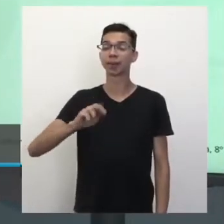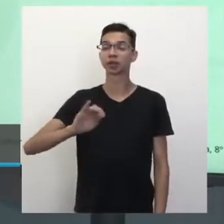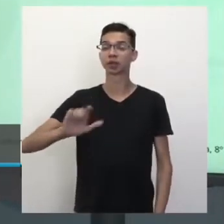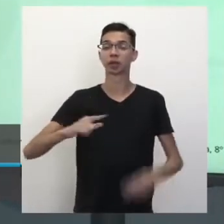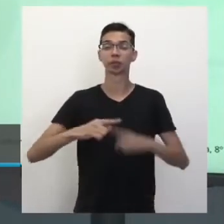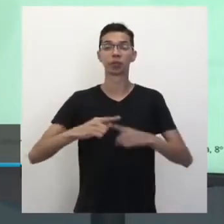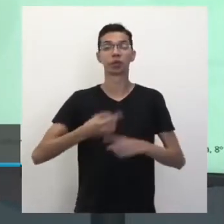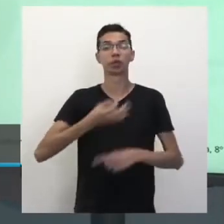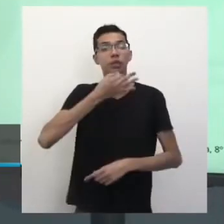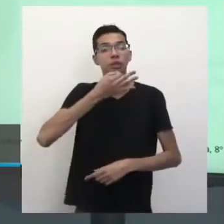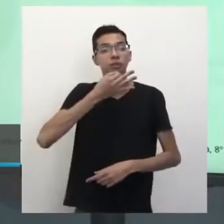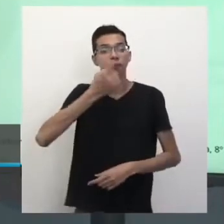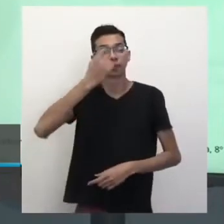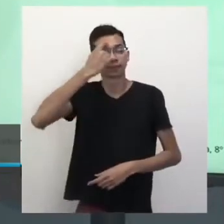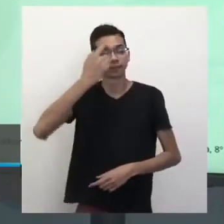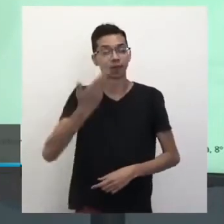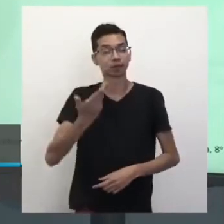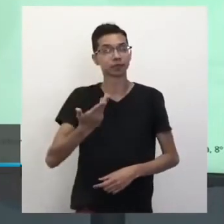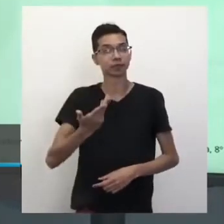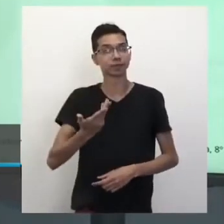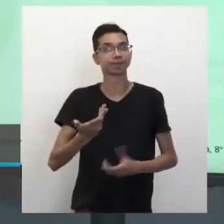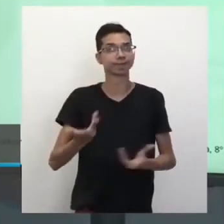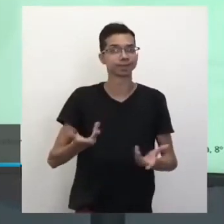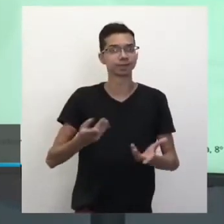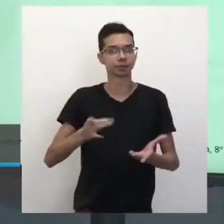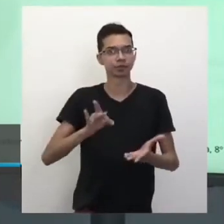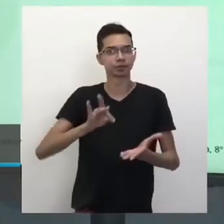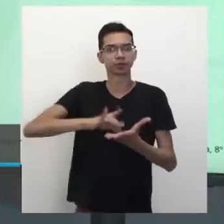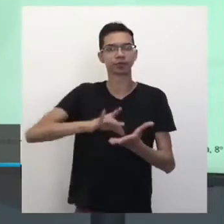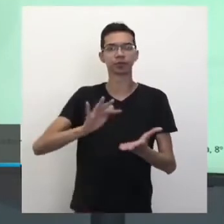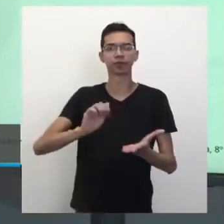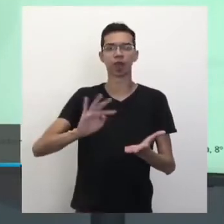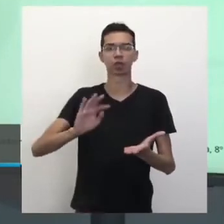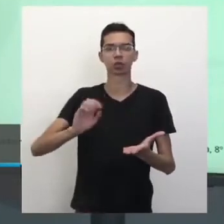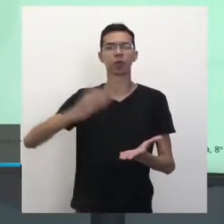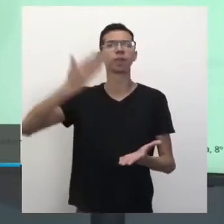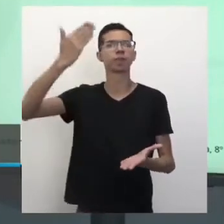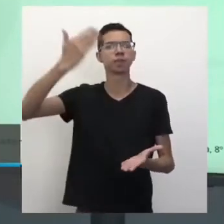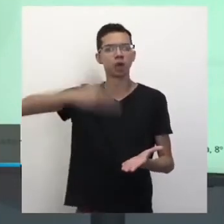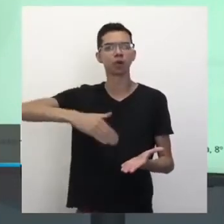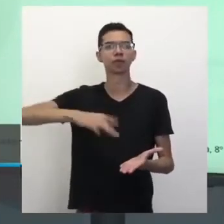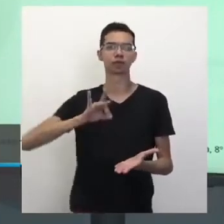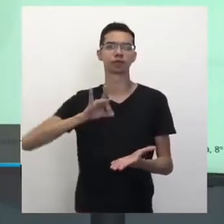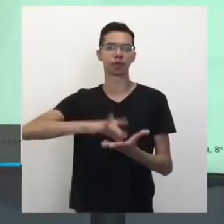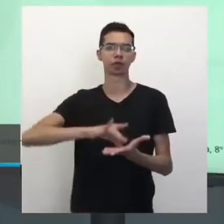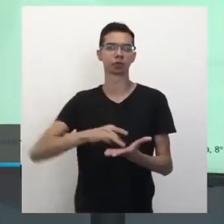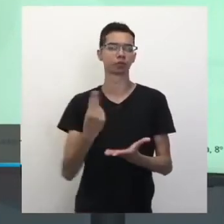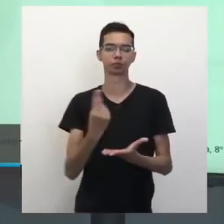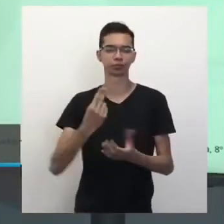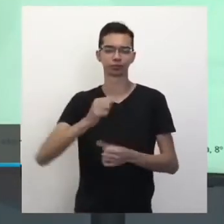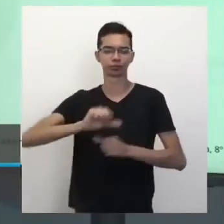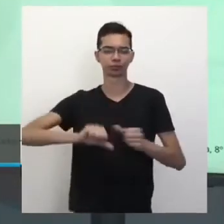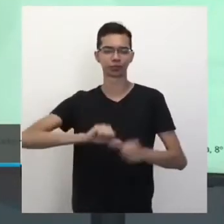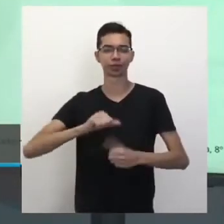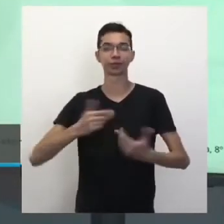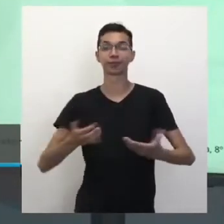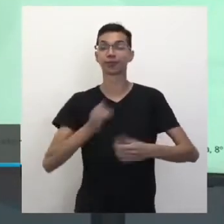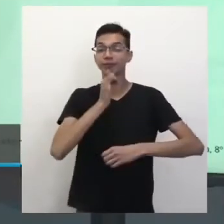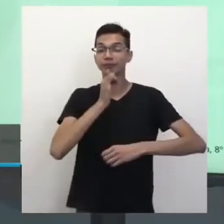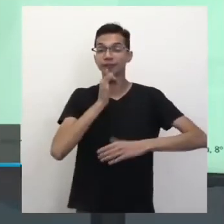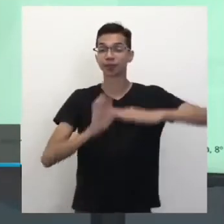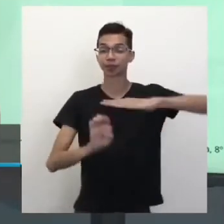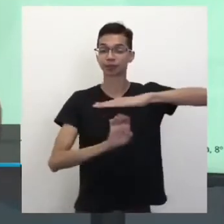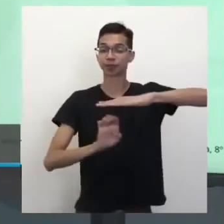está publicando, né? Isso é fato, como diz, fato é algo comprovado, não tem como mudar isso. Então, quer dizer, uma empresa que tem um tipo